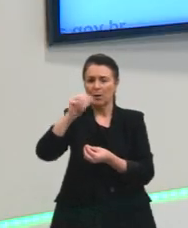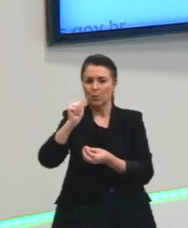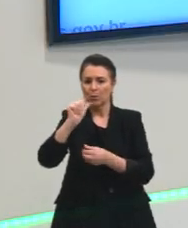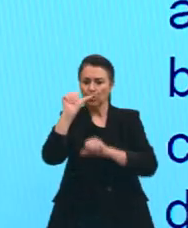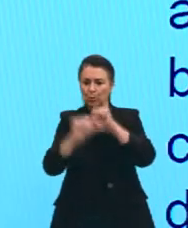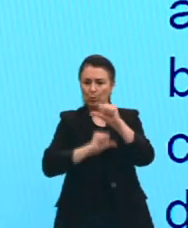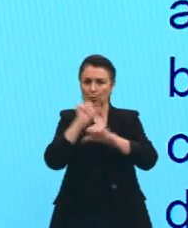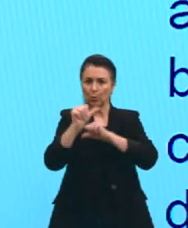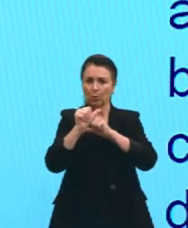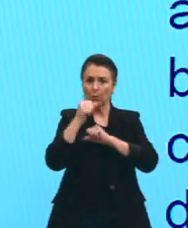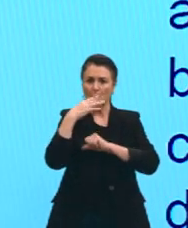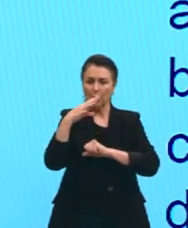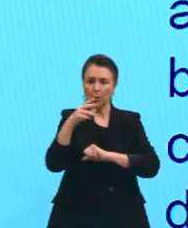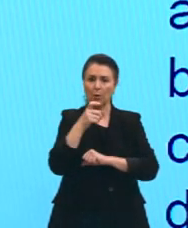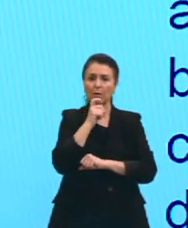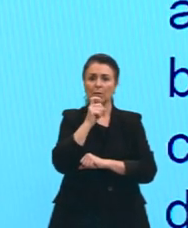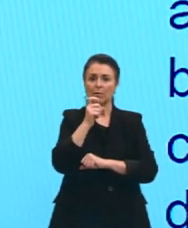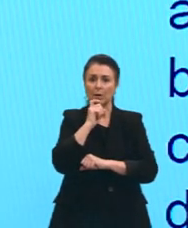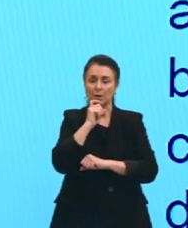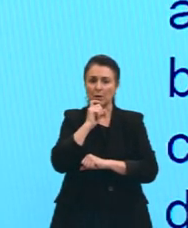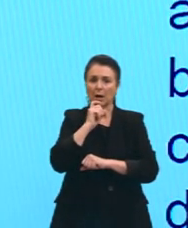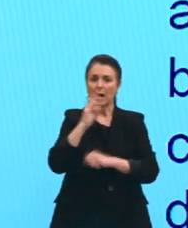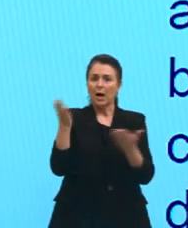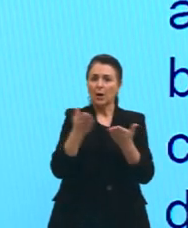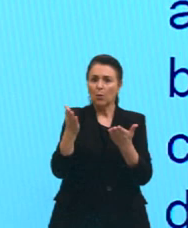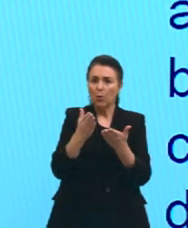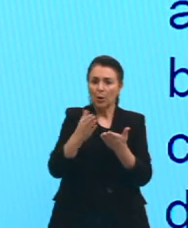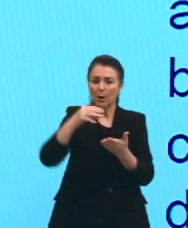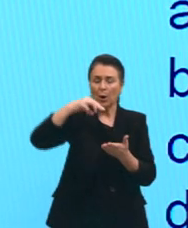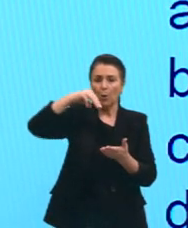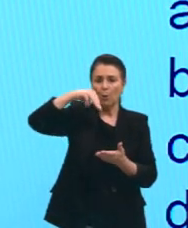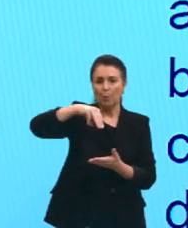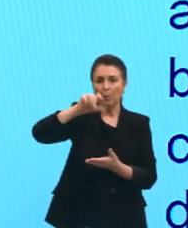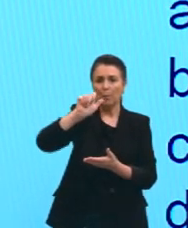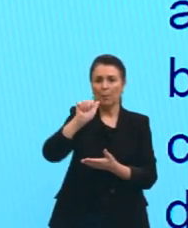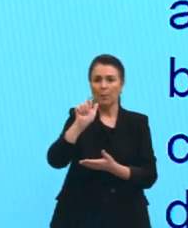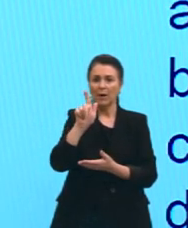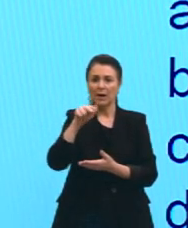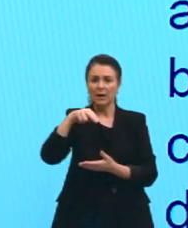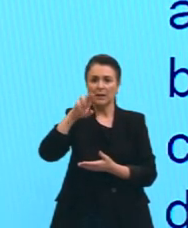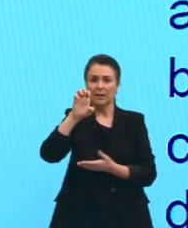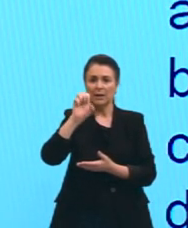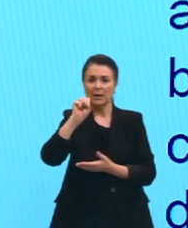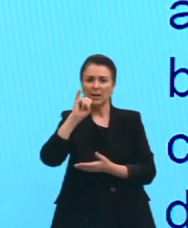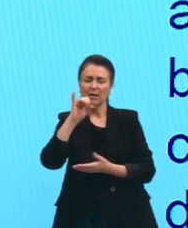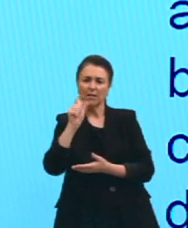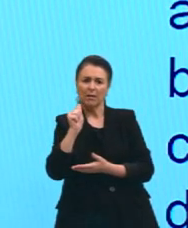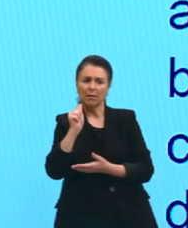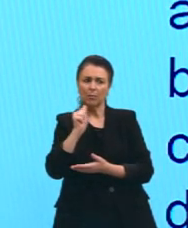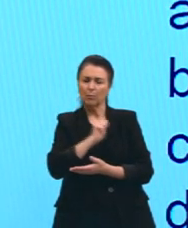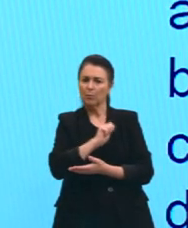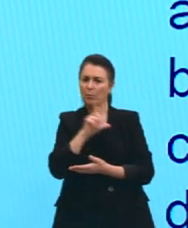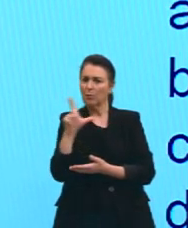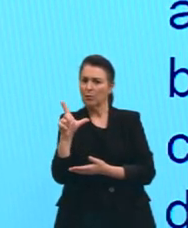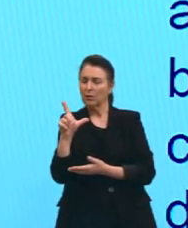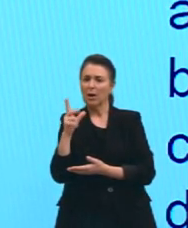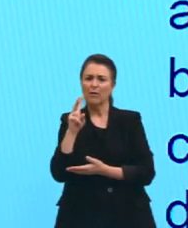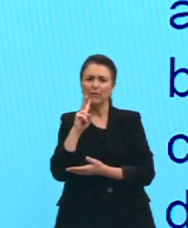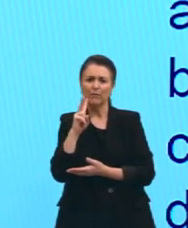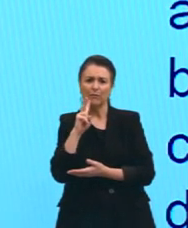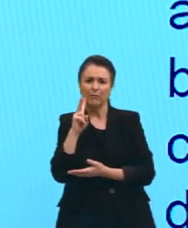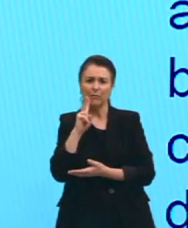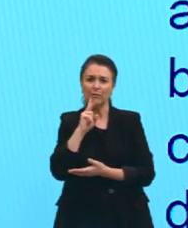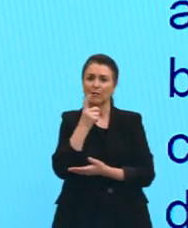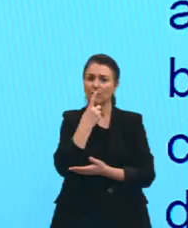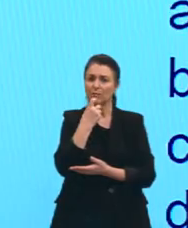quando adicionado no leite de magnésia apresentou a cor azul ao vinagre vermelha e ao leite